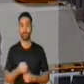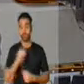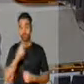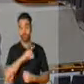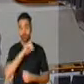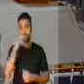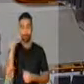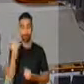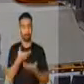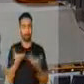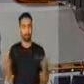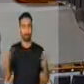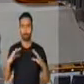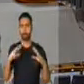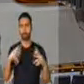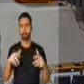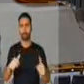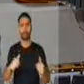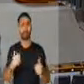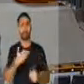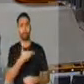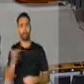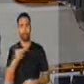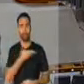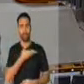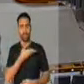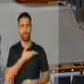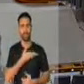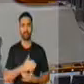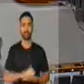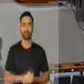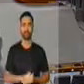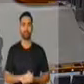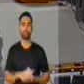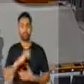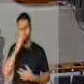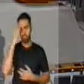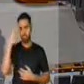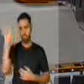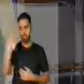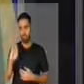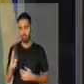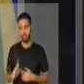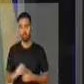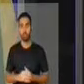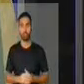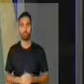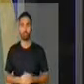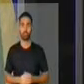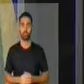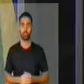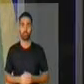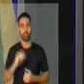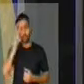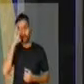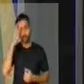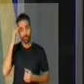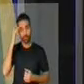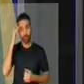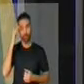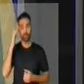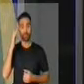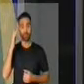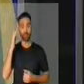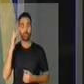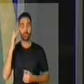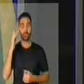Bom dia a todos, os amigos e amigas, brasileiros e brasileiras, aos